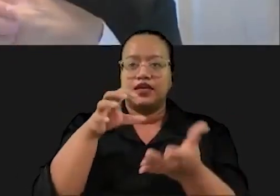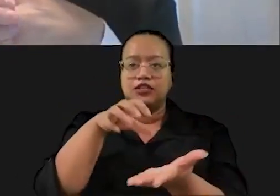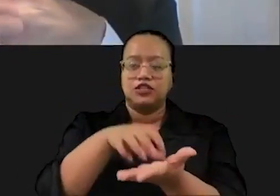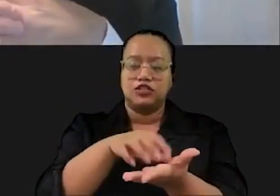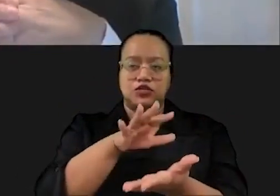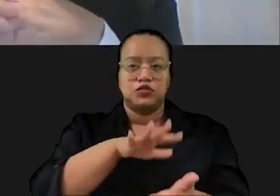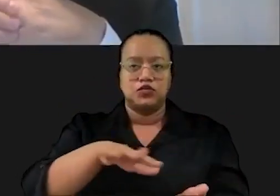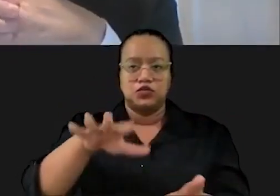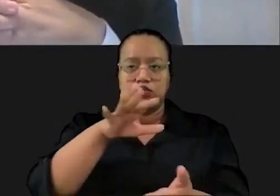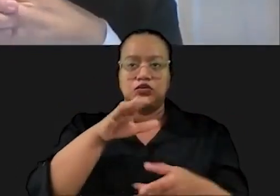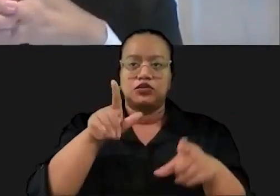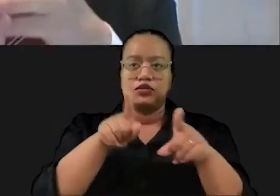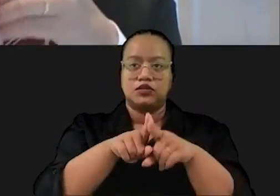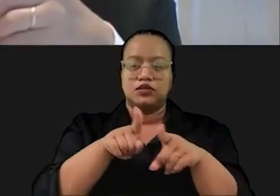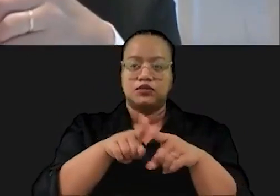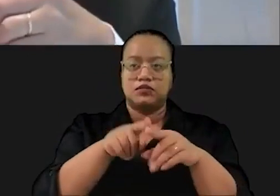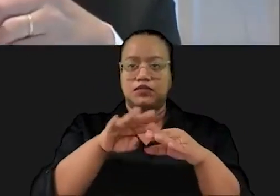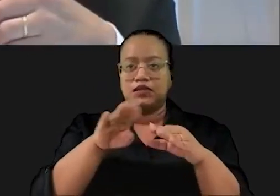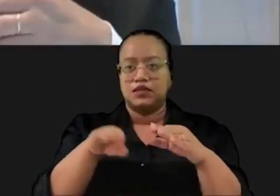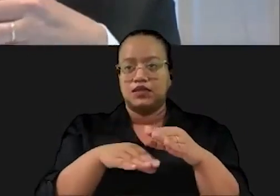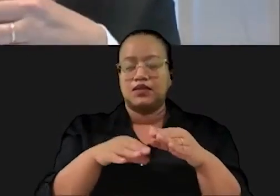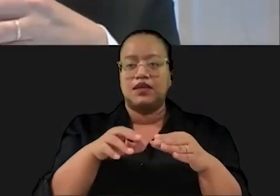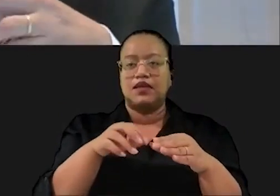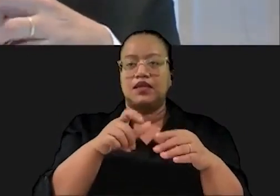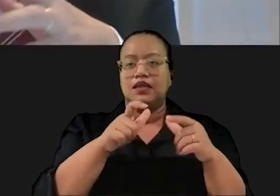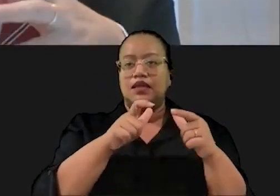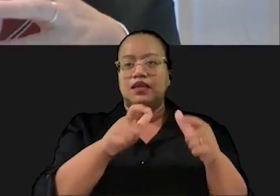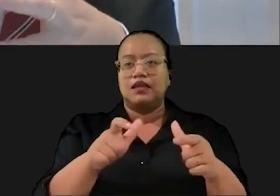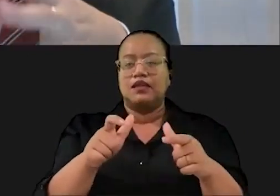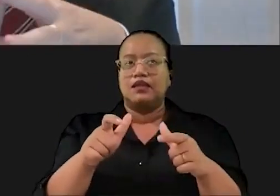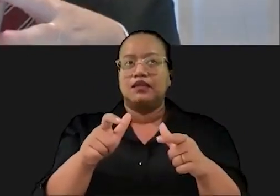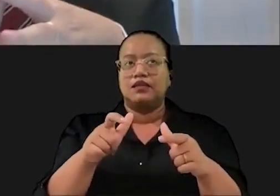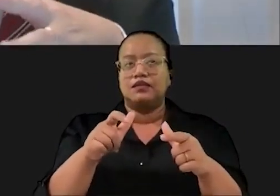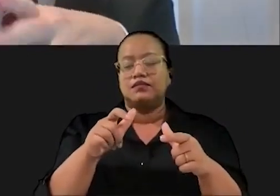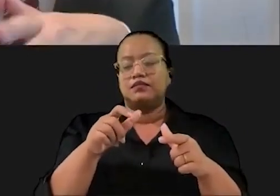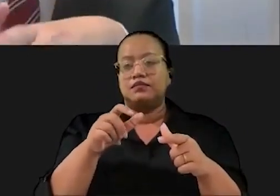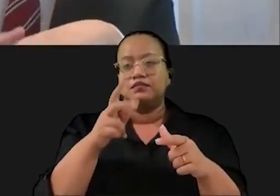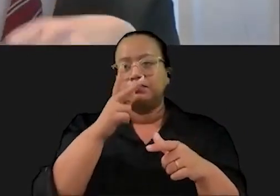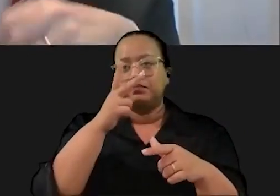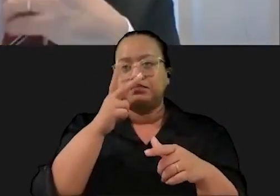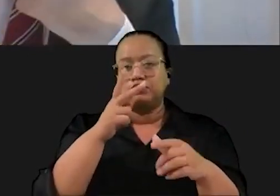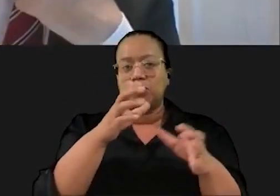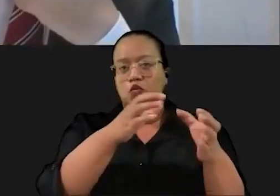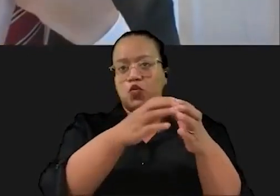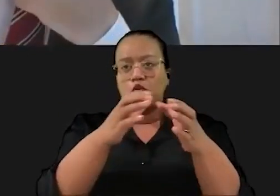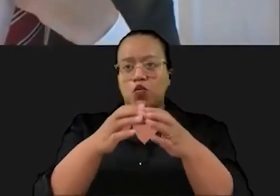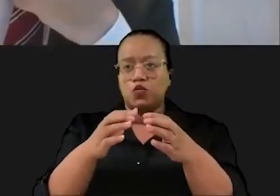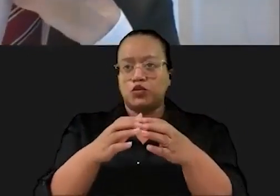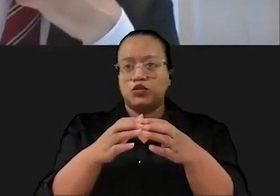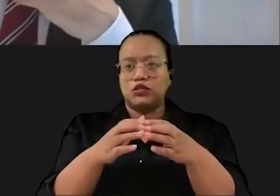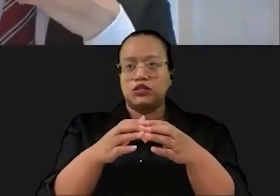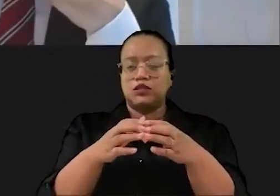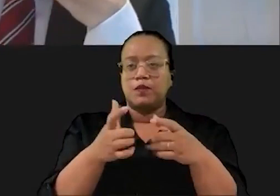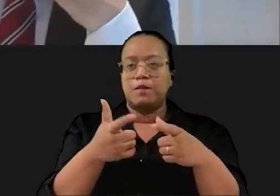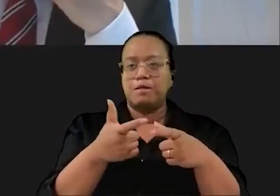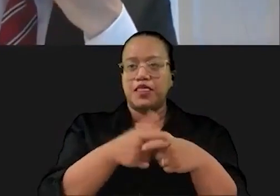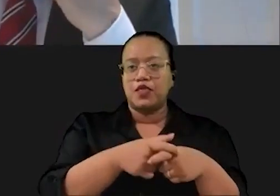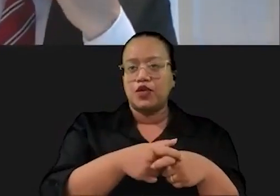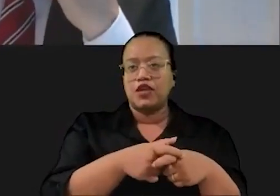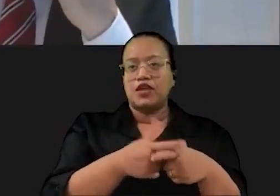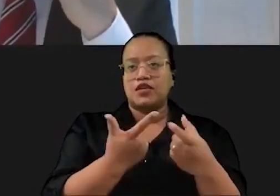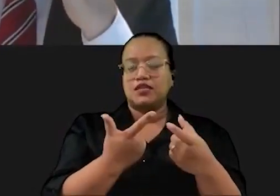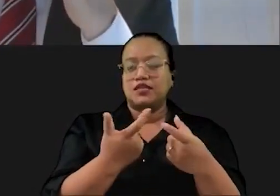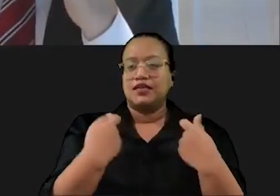assentados, enfim, outras minorias quilombolas, por esse fluxo, beneficiando toda essa